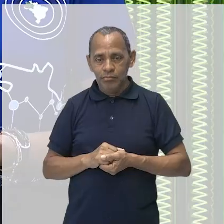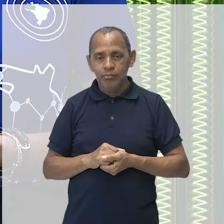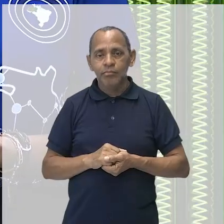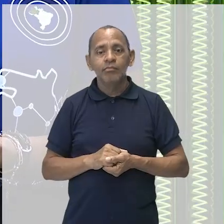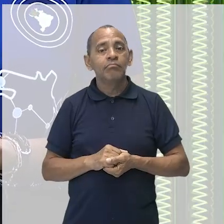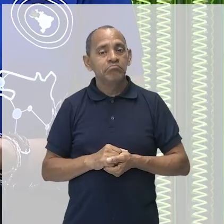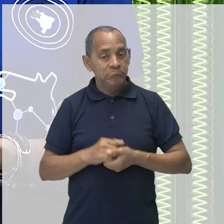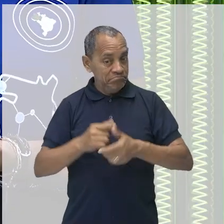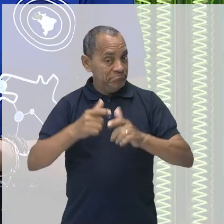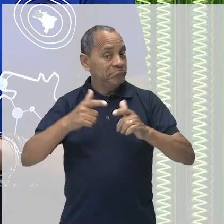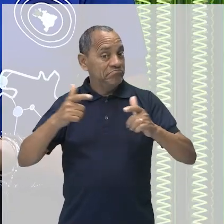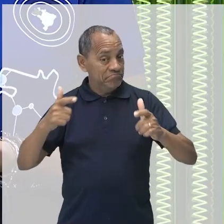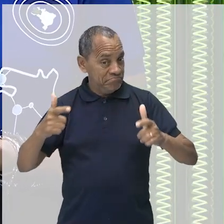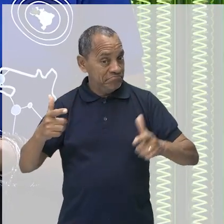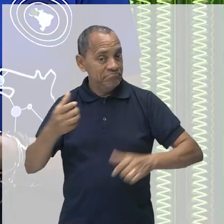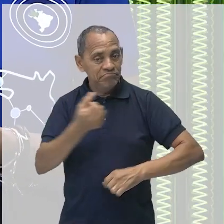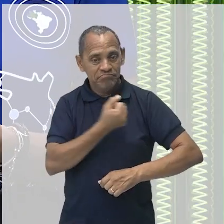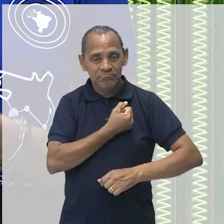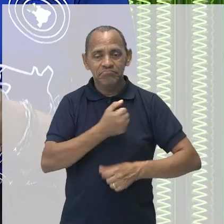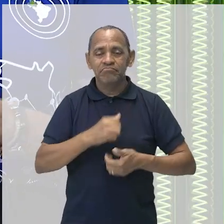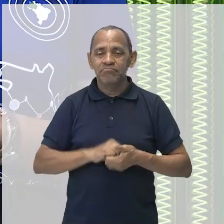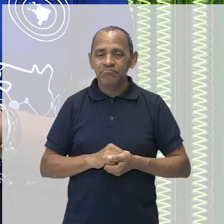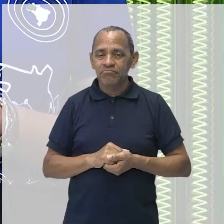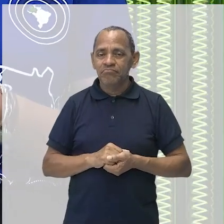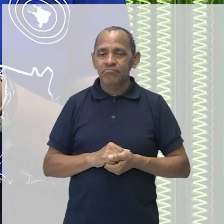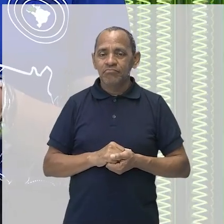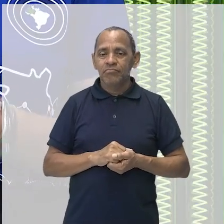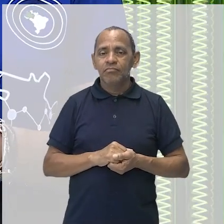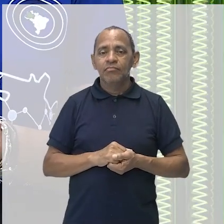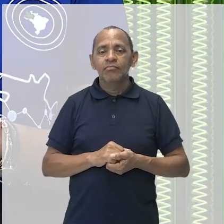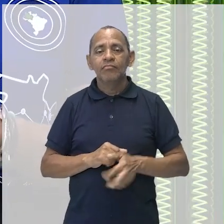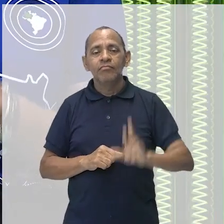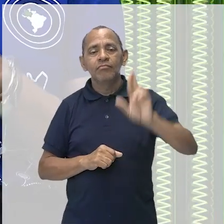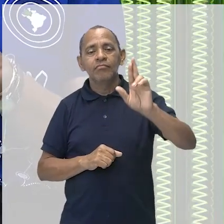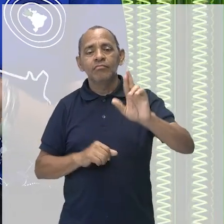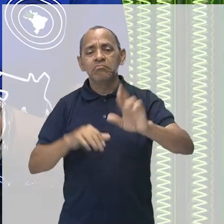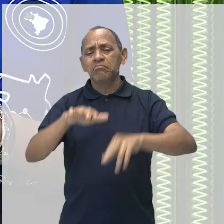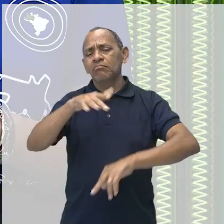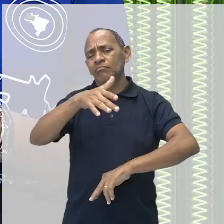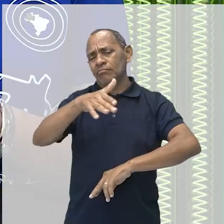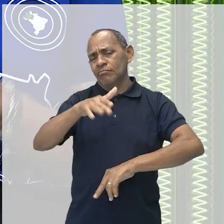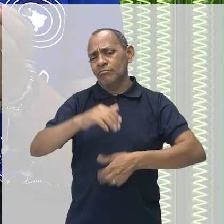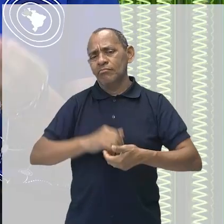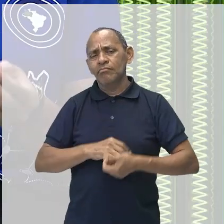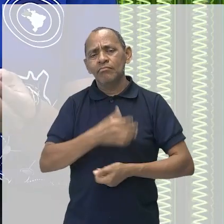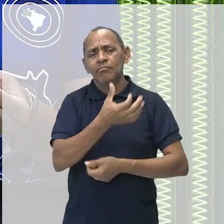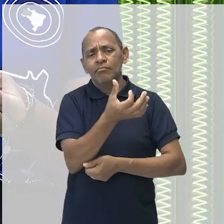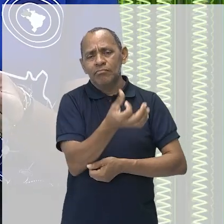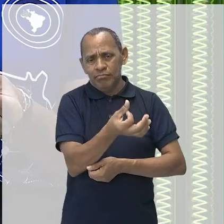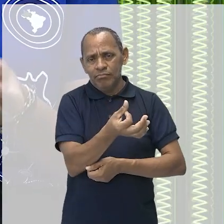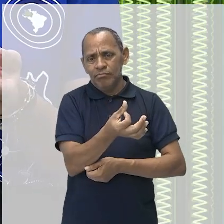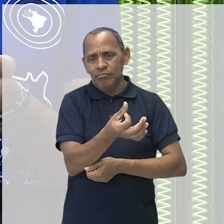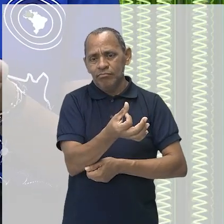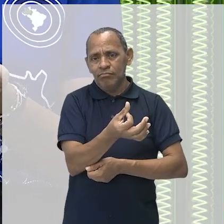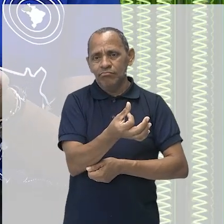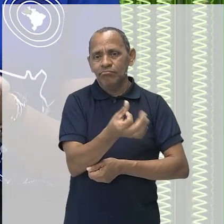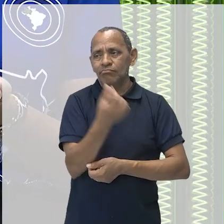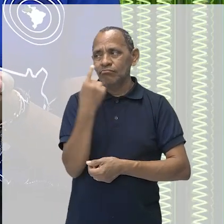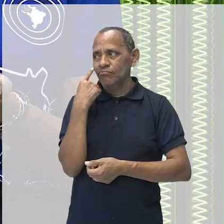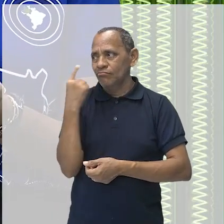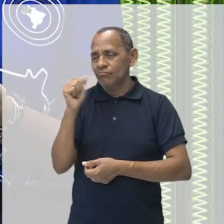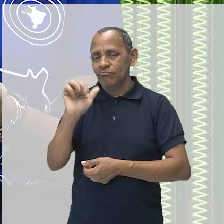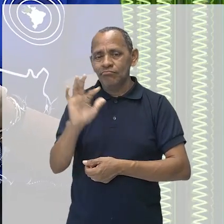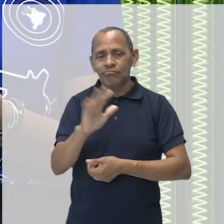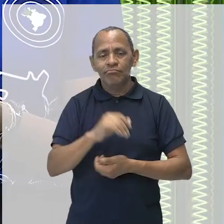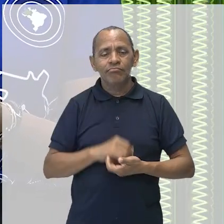e gigantesco, que é o número de Avogadro. Ele representa aproximadamente 6, como vocês podem observar na imagem,